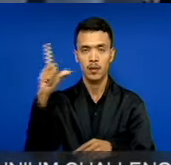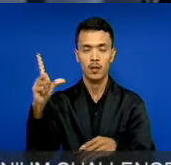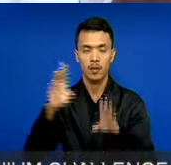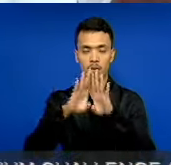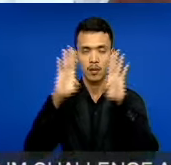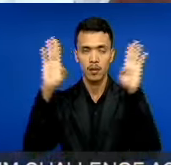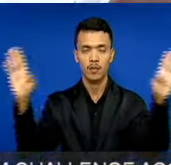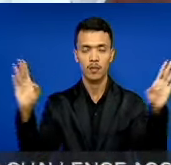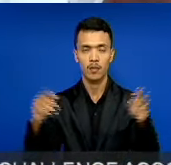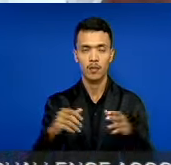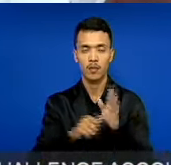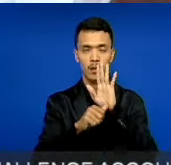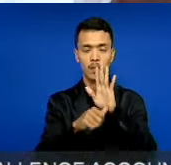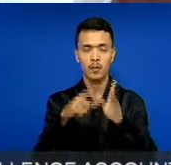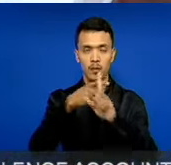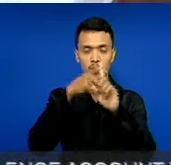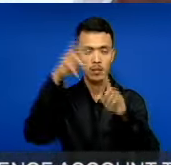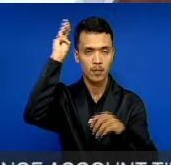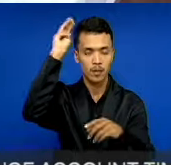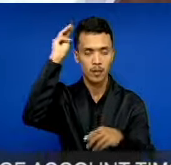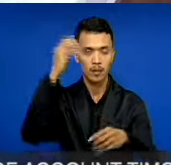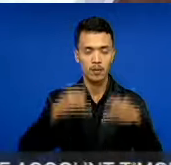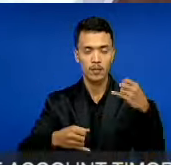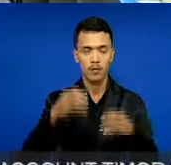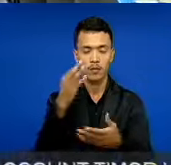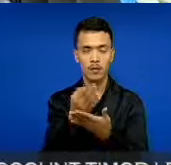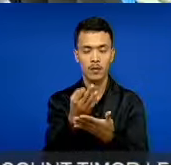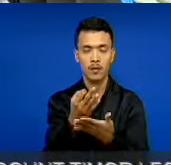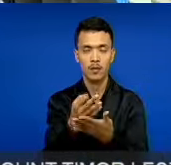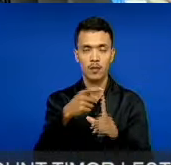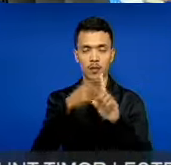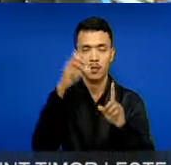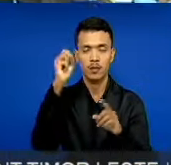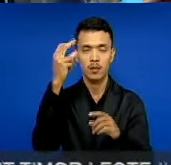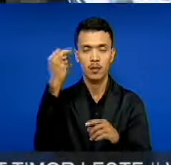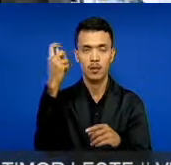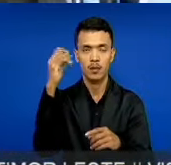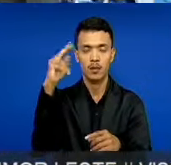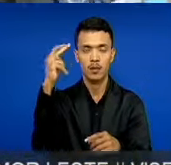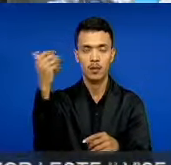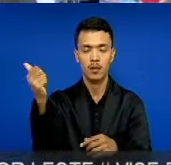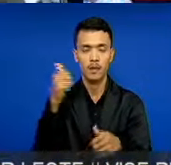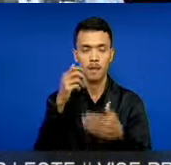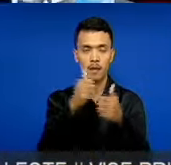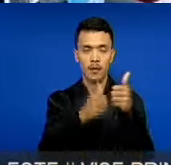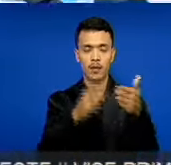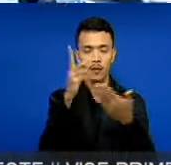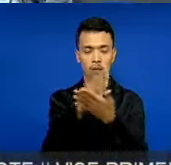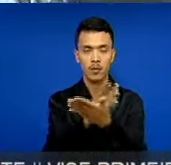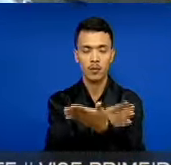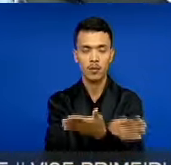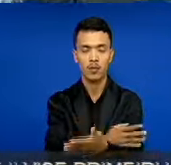nine estatuto, nebe apresenta russi ministra finanças Santina Cardoso. Baseba estrutura governo, nebe estabelece